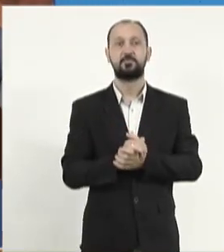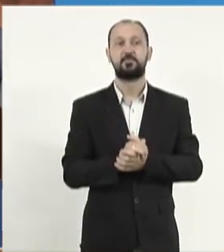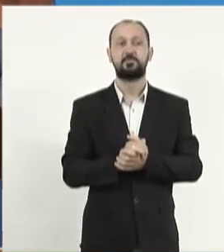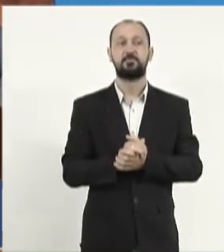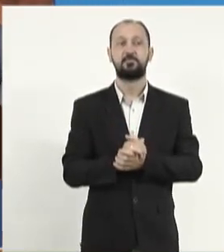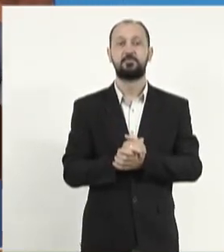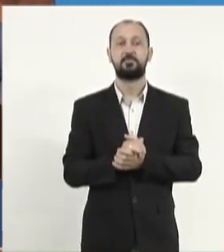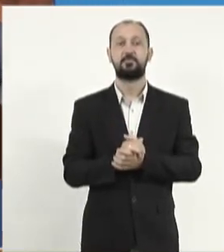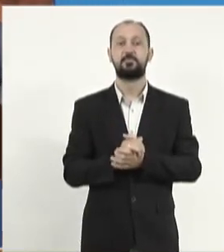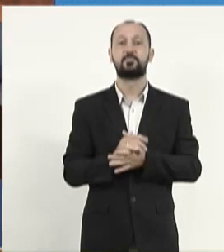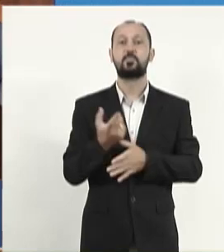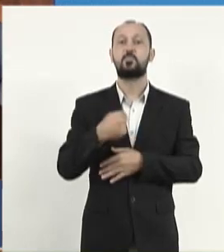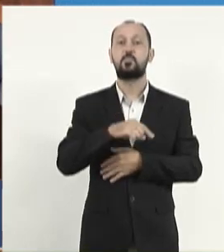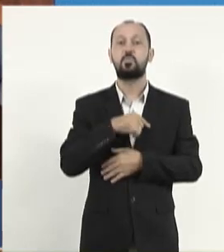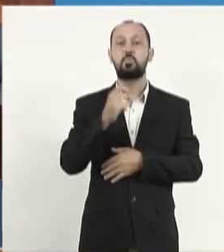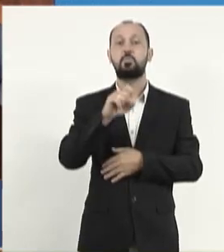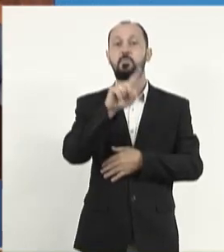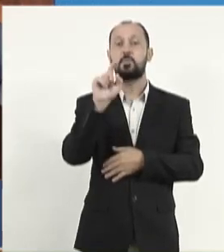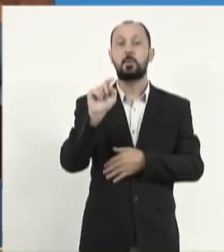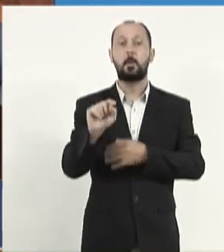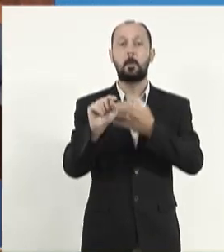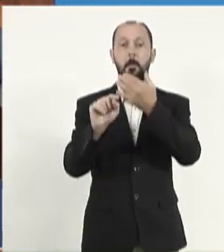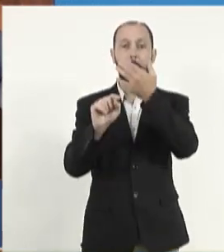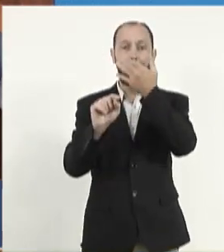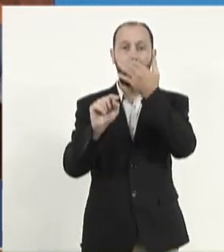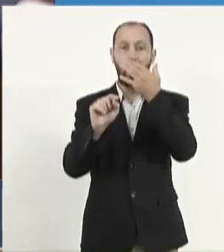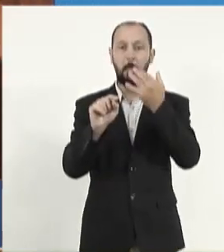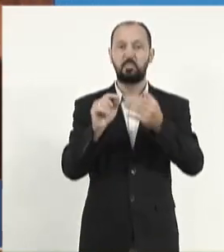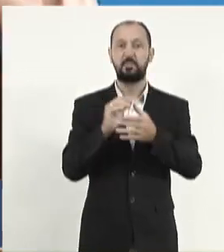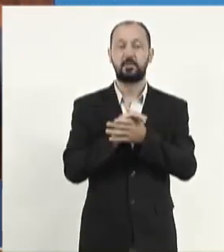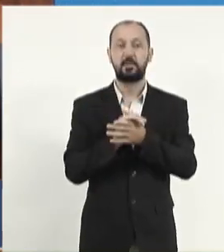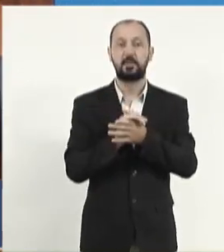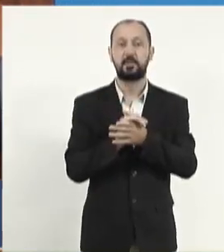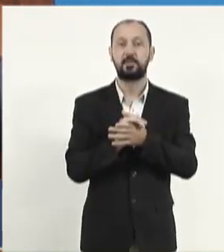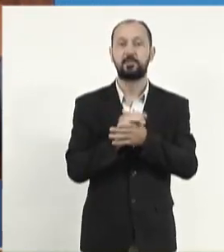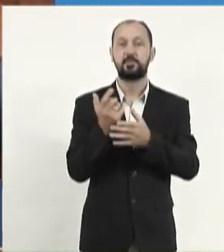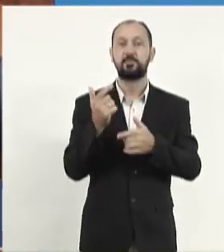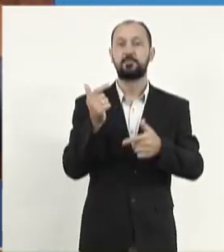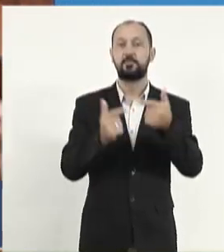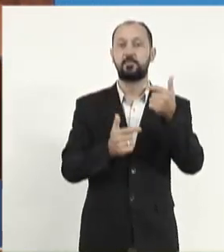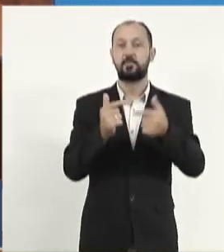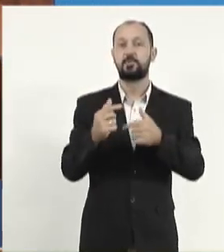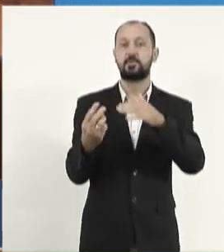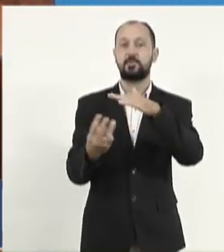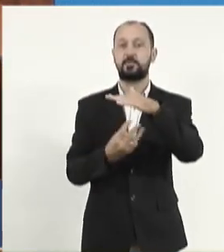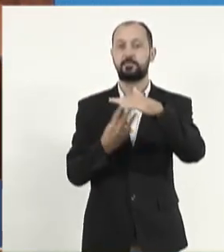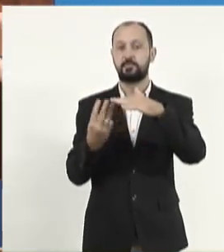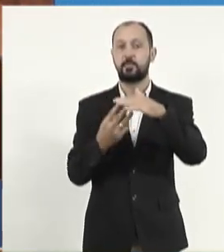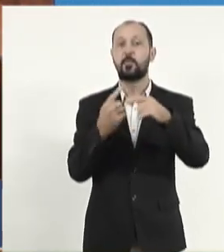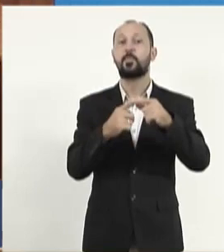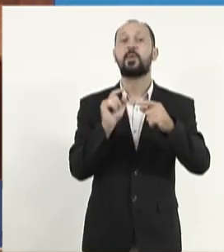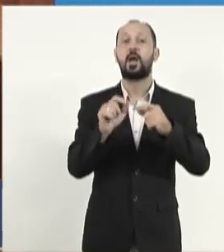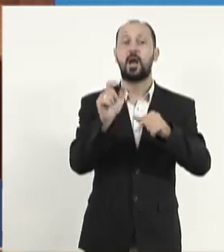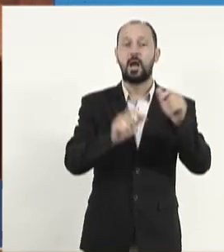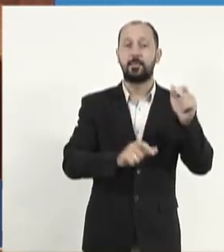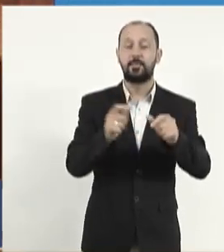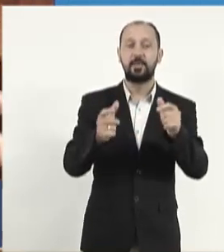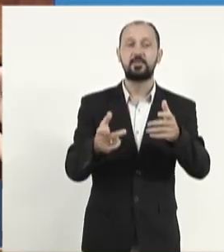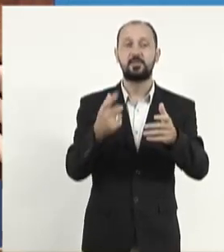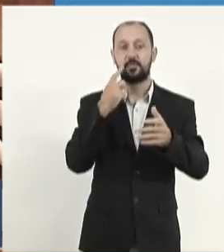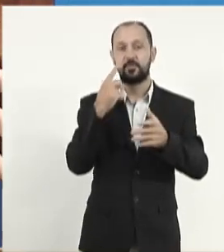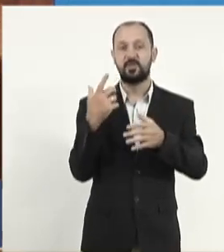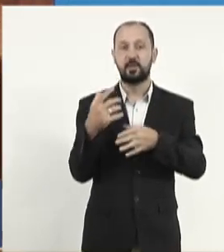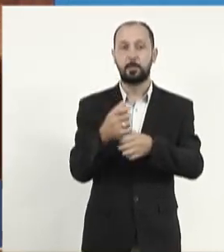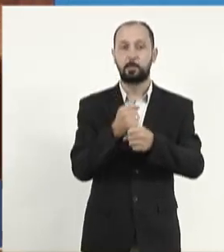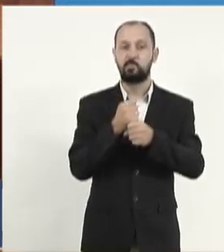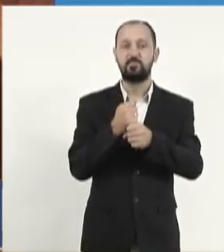Então, nós estamos questionando essa política de privatização porque os consumidores ficam